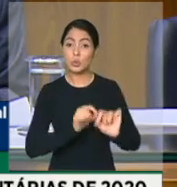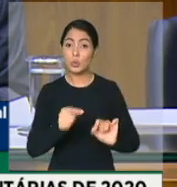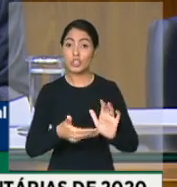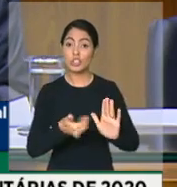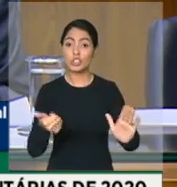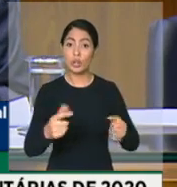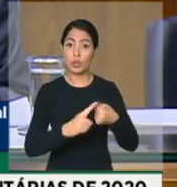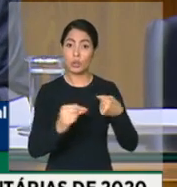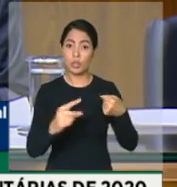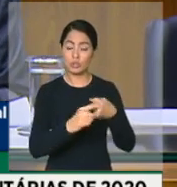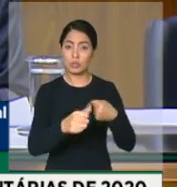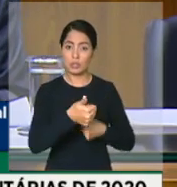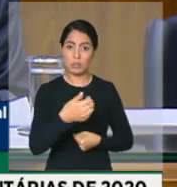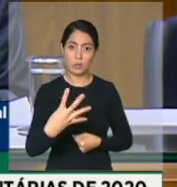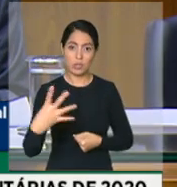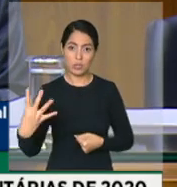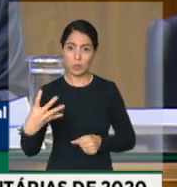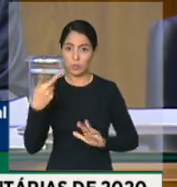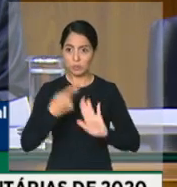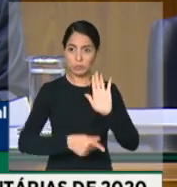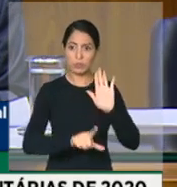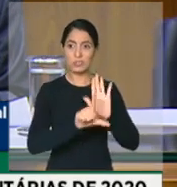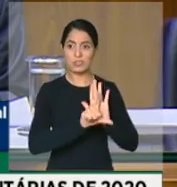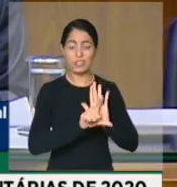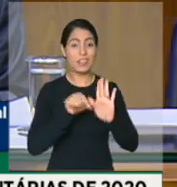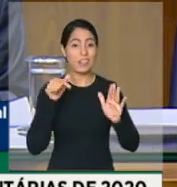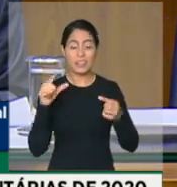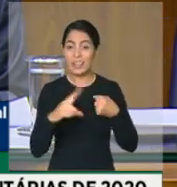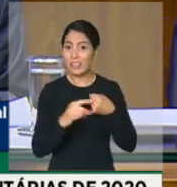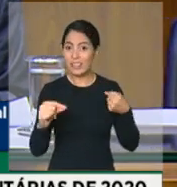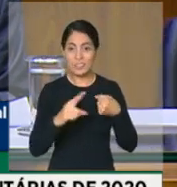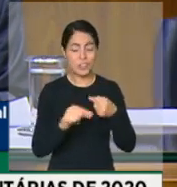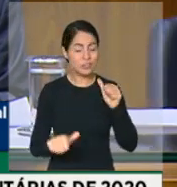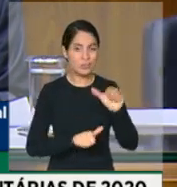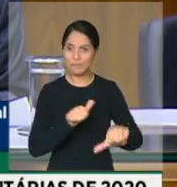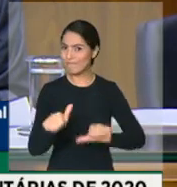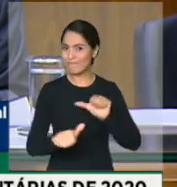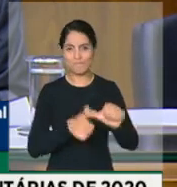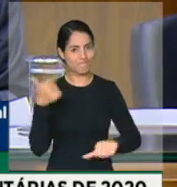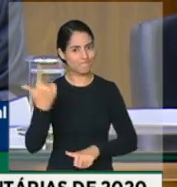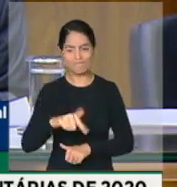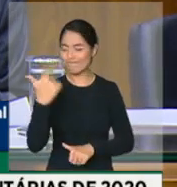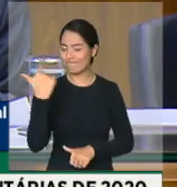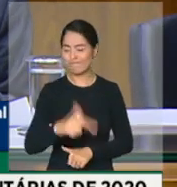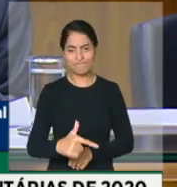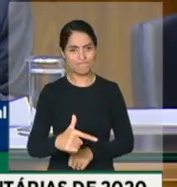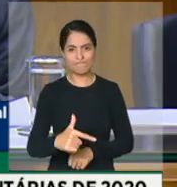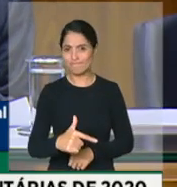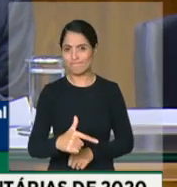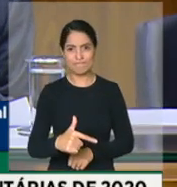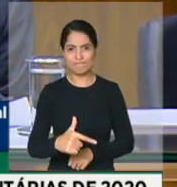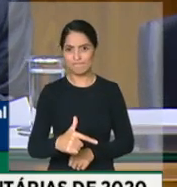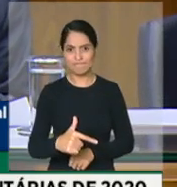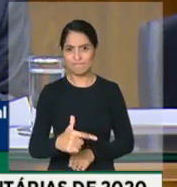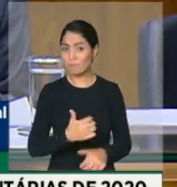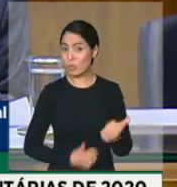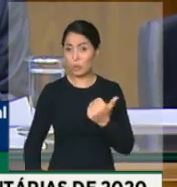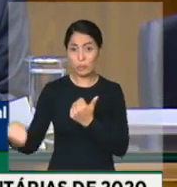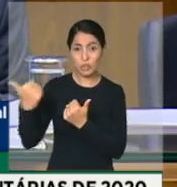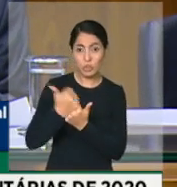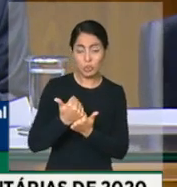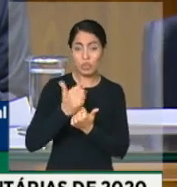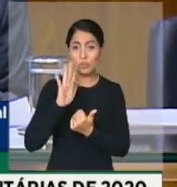do artigo 144 do projeto de lei. Esse artigo não foi alterado nem pelo substitutivo aprovado